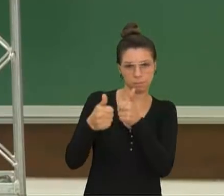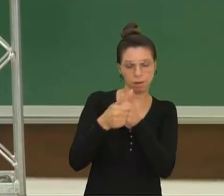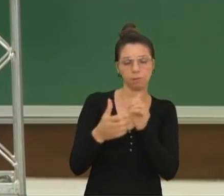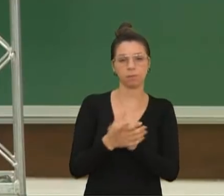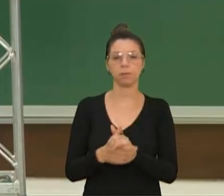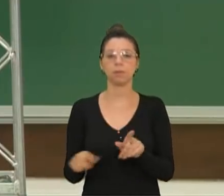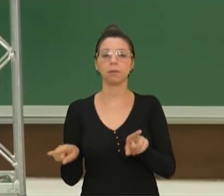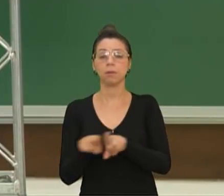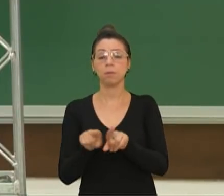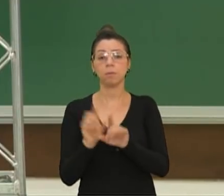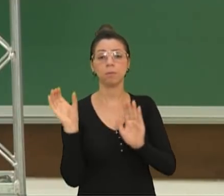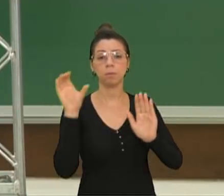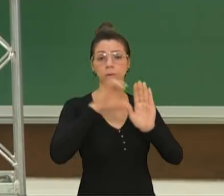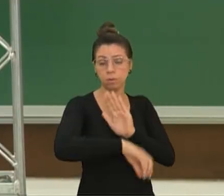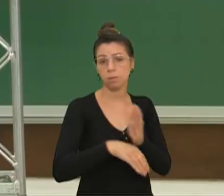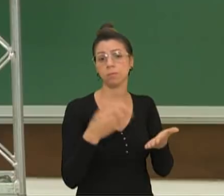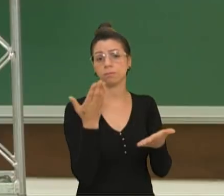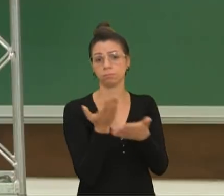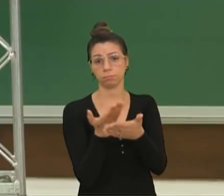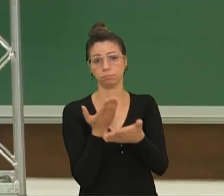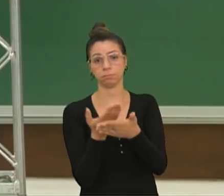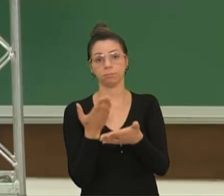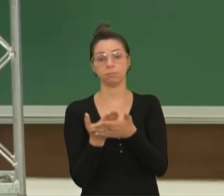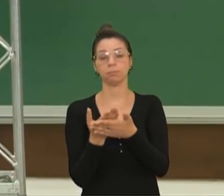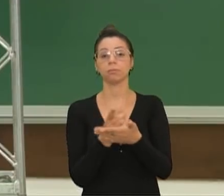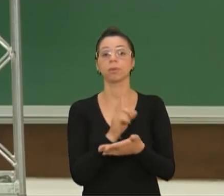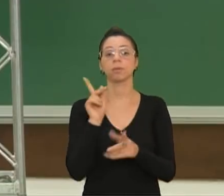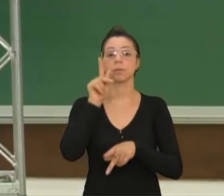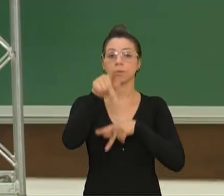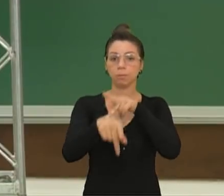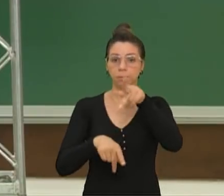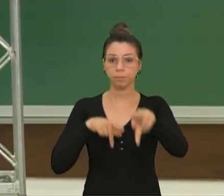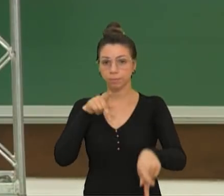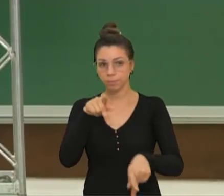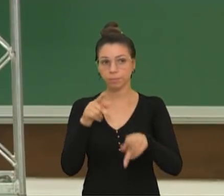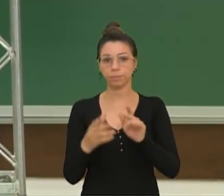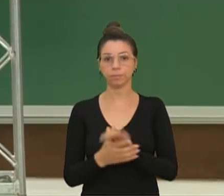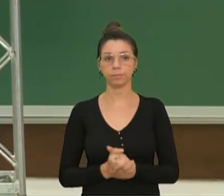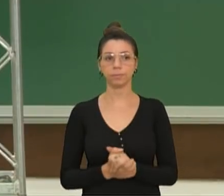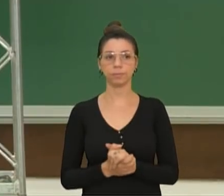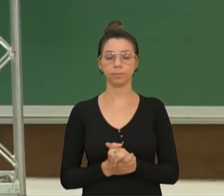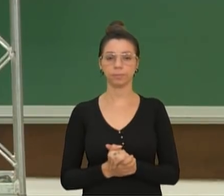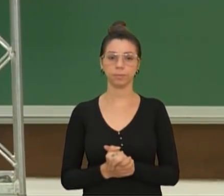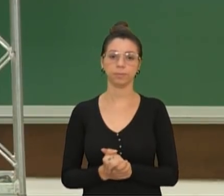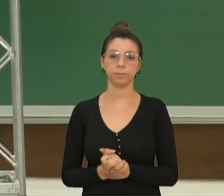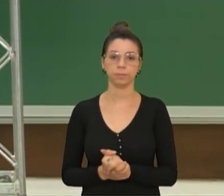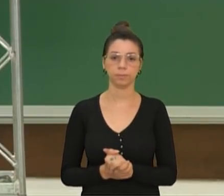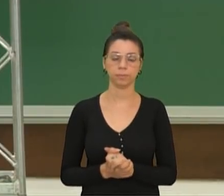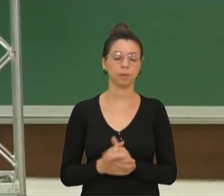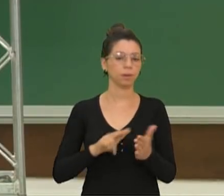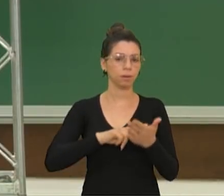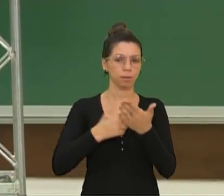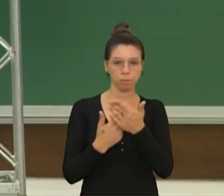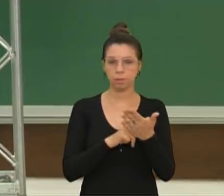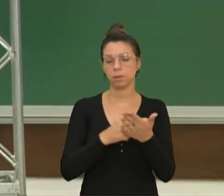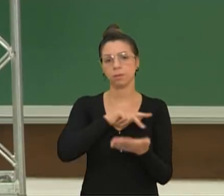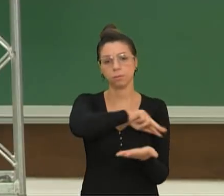conceito muito estudado por esses povos aí, tá? Com várias